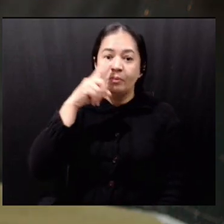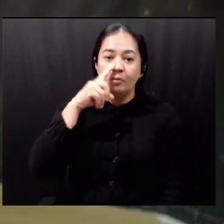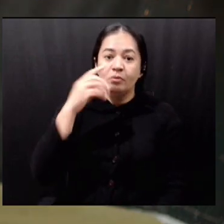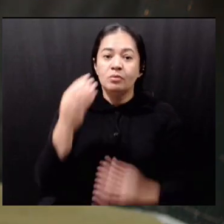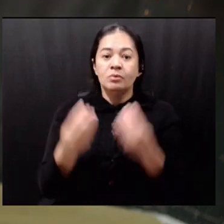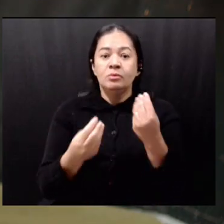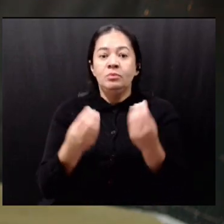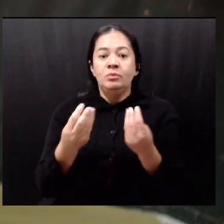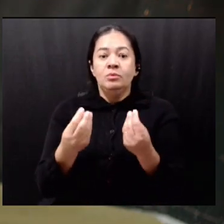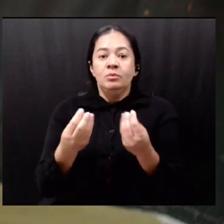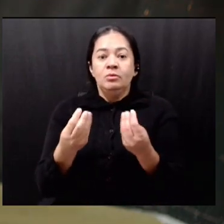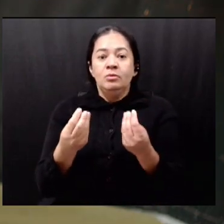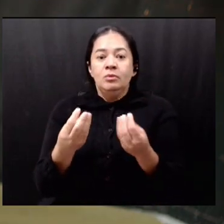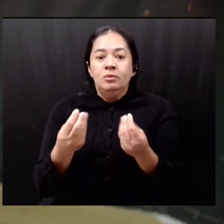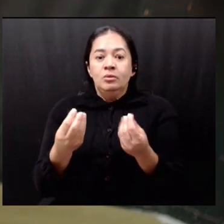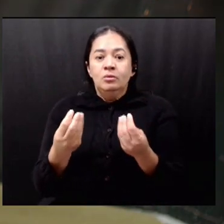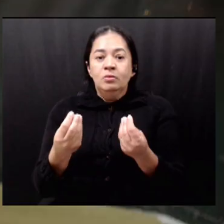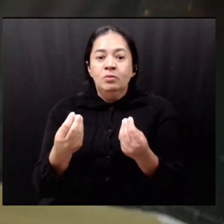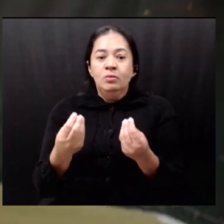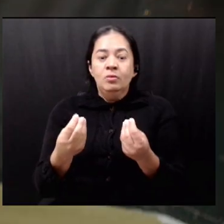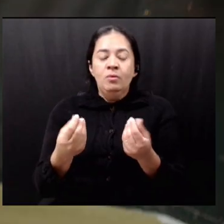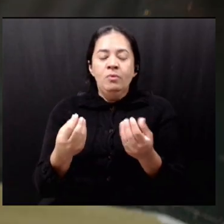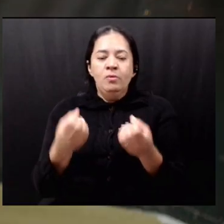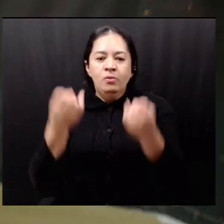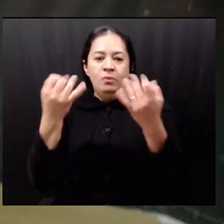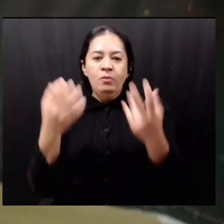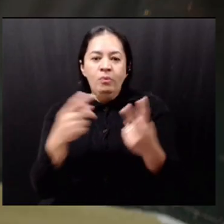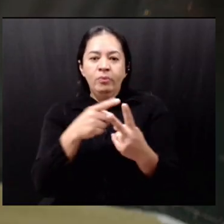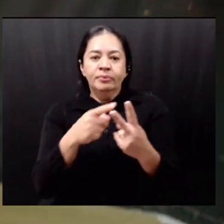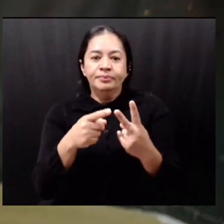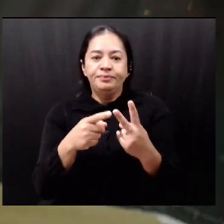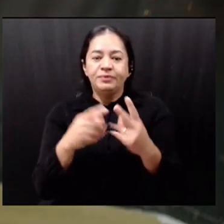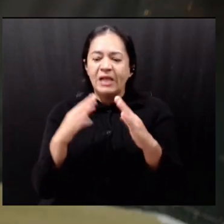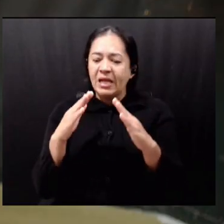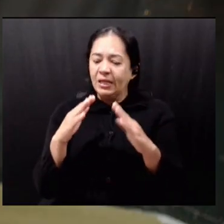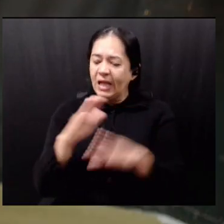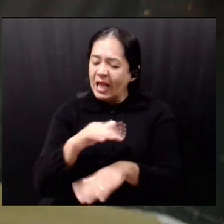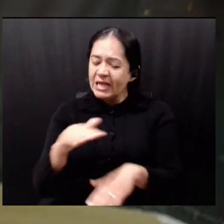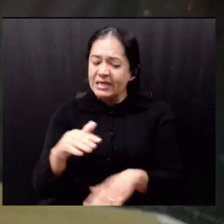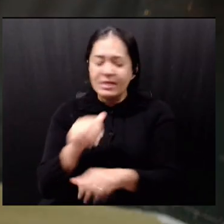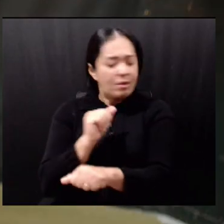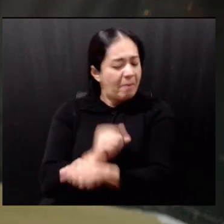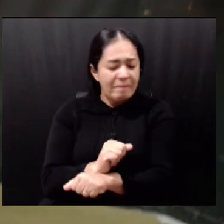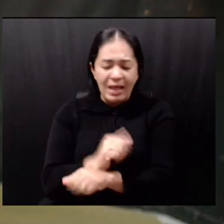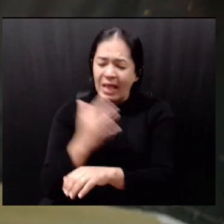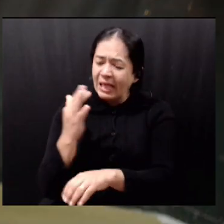aquela leitura, né? Essa criança não para, essa criança é insuportável,